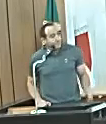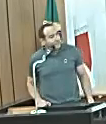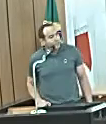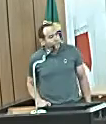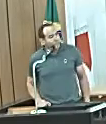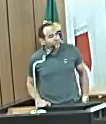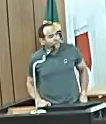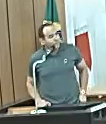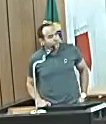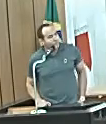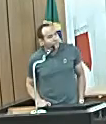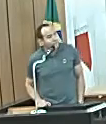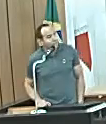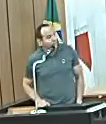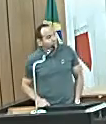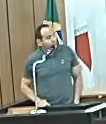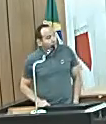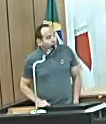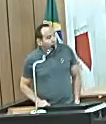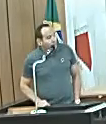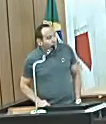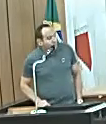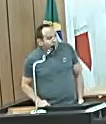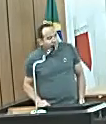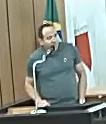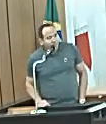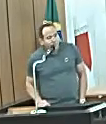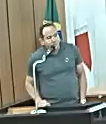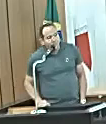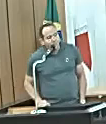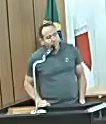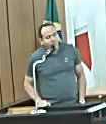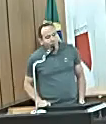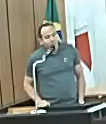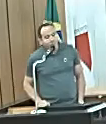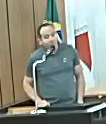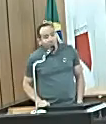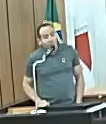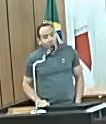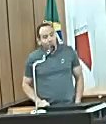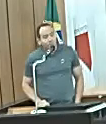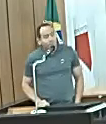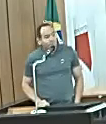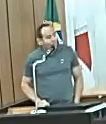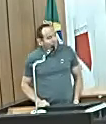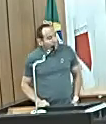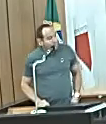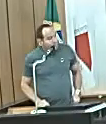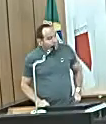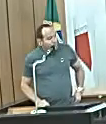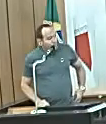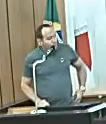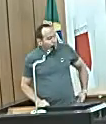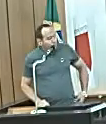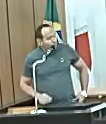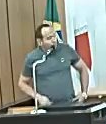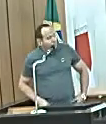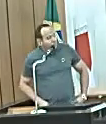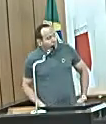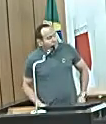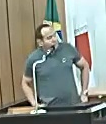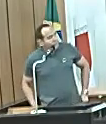determinadas qualificações profissionais ou seja no sistema prisional e socioeducativo são